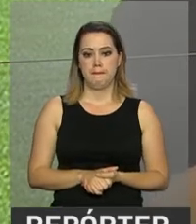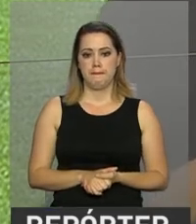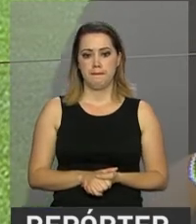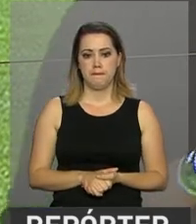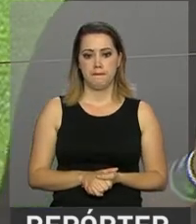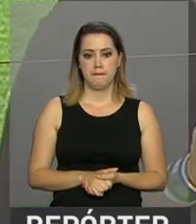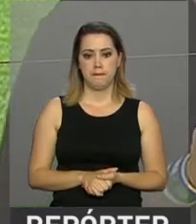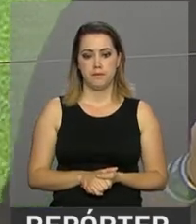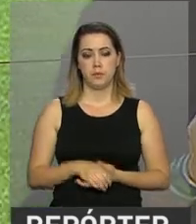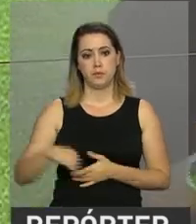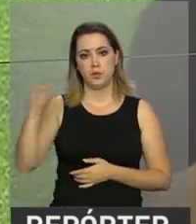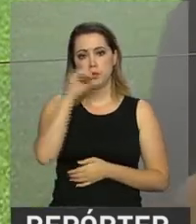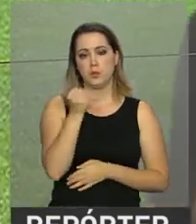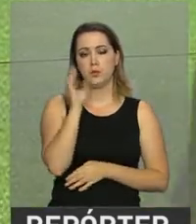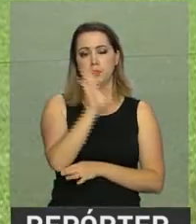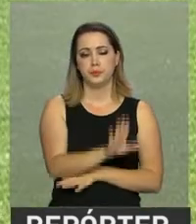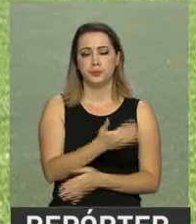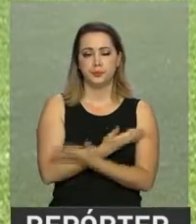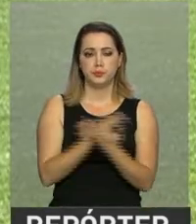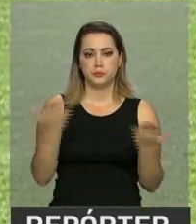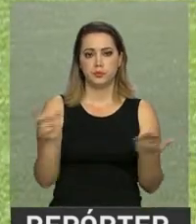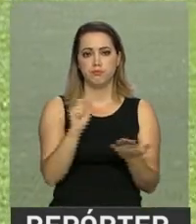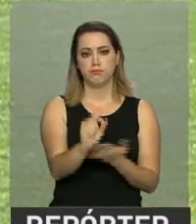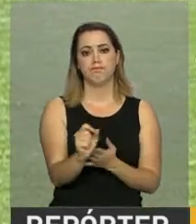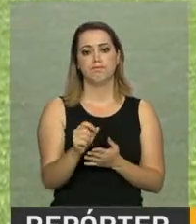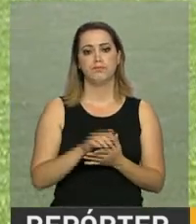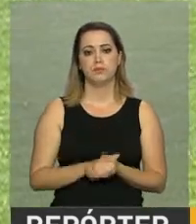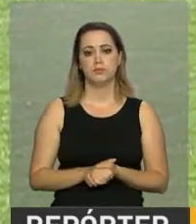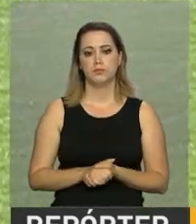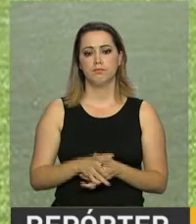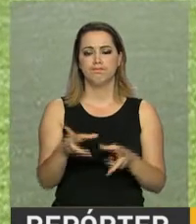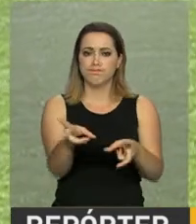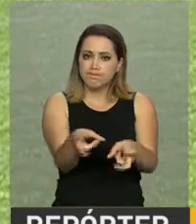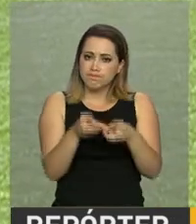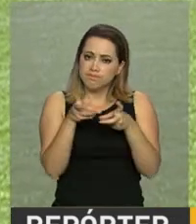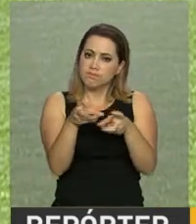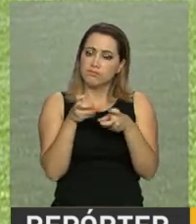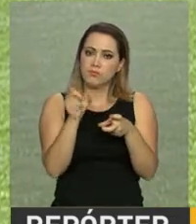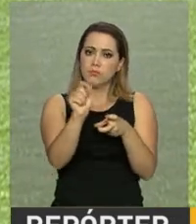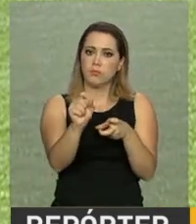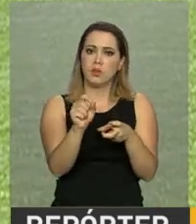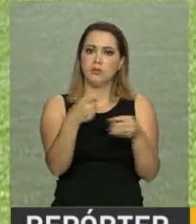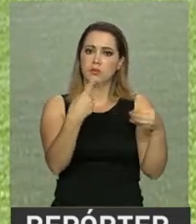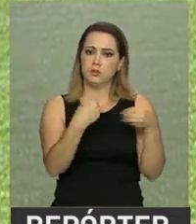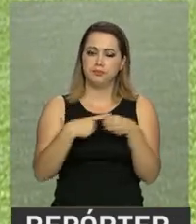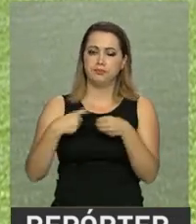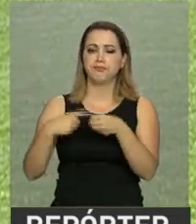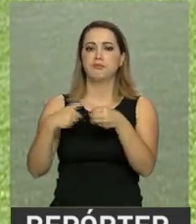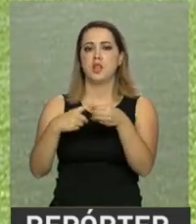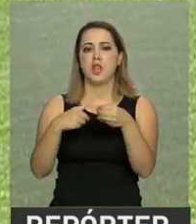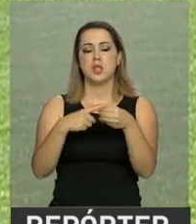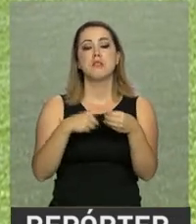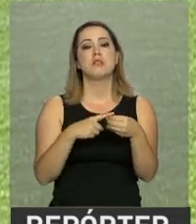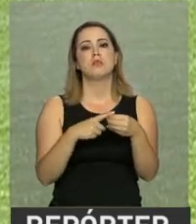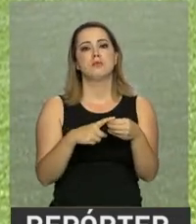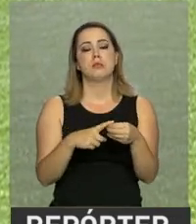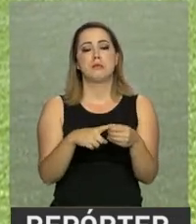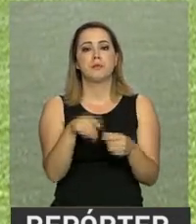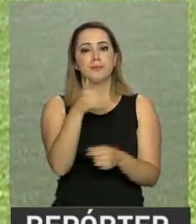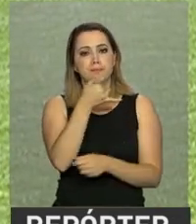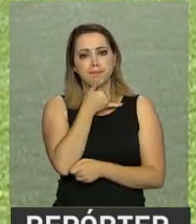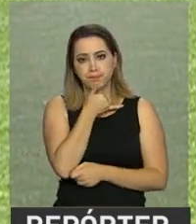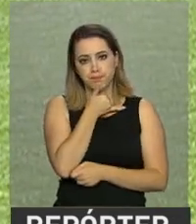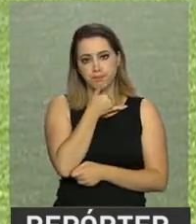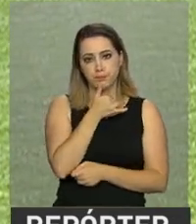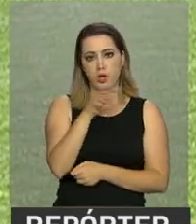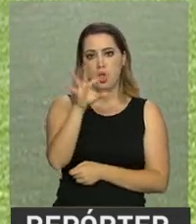Olá, José Luiz, boa tarde a todos. Olha, a percepção é de que é, de fato, uma cidade em luto. É, assim que saí do aeroporto,